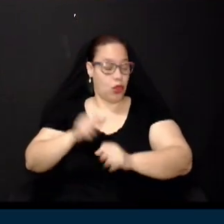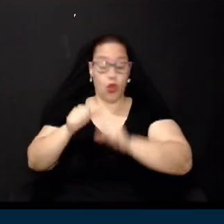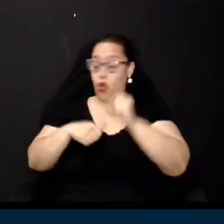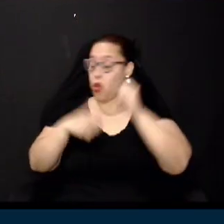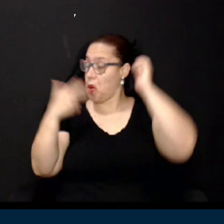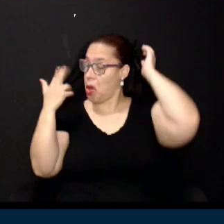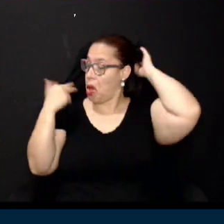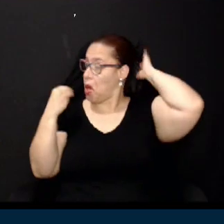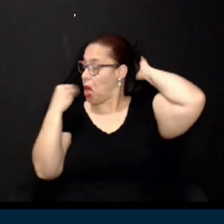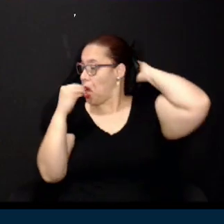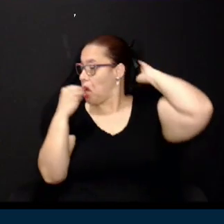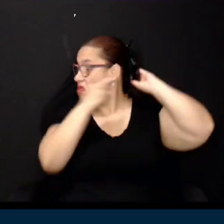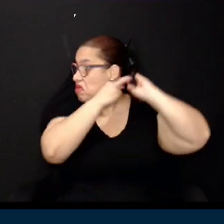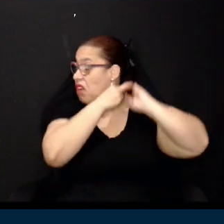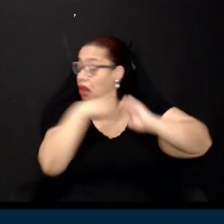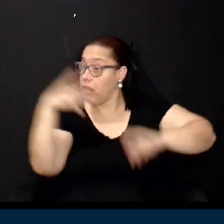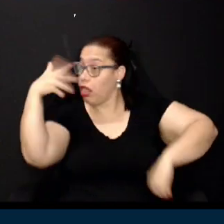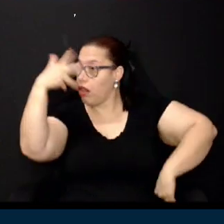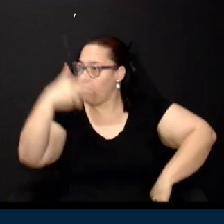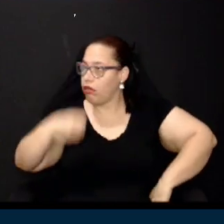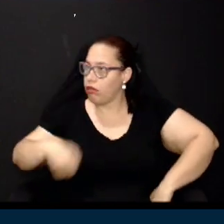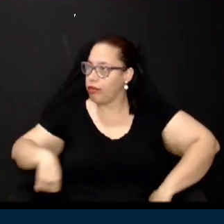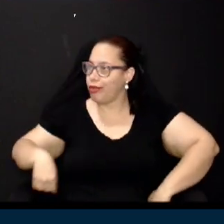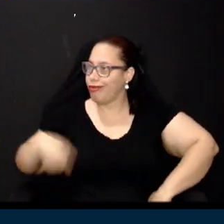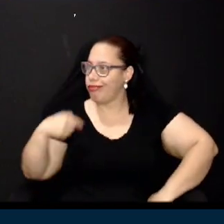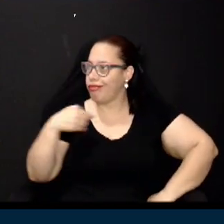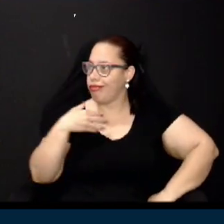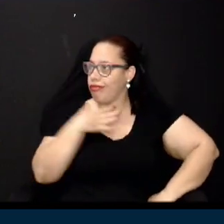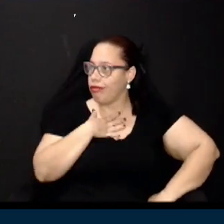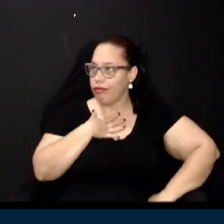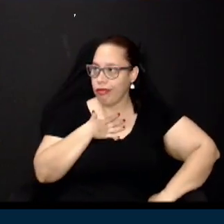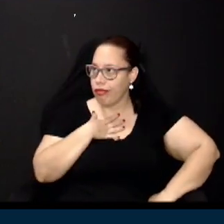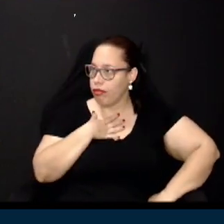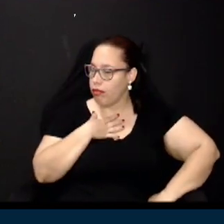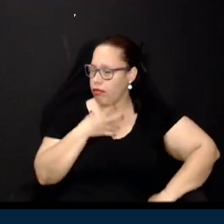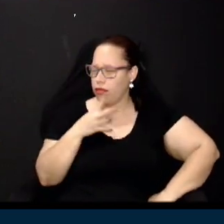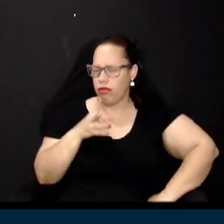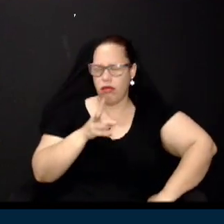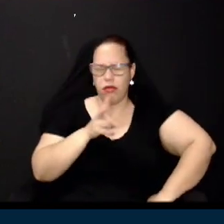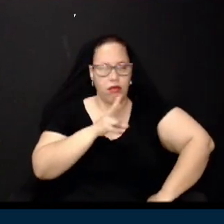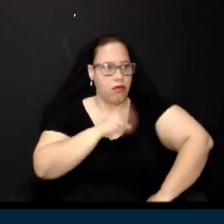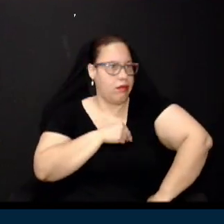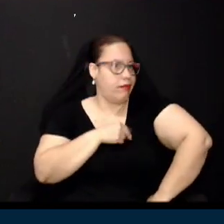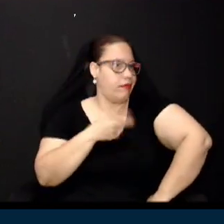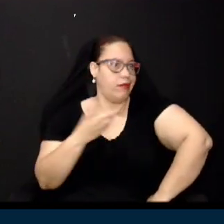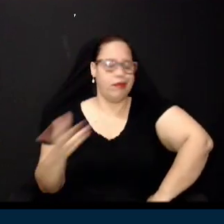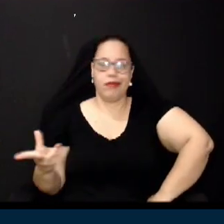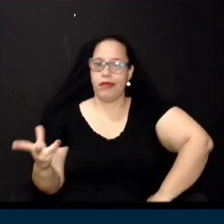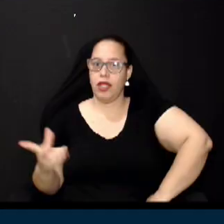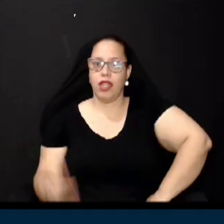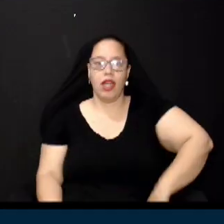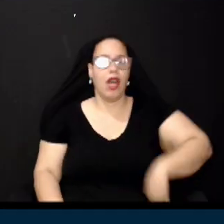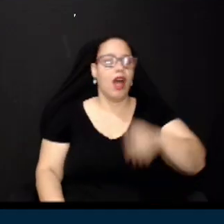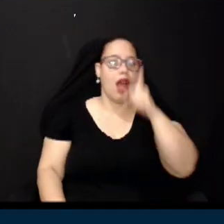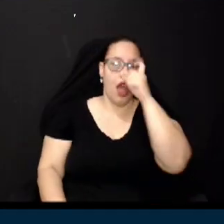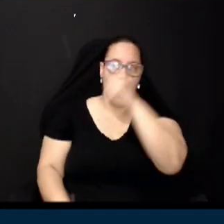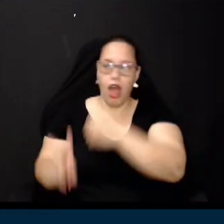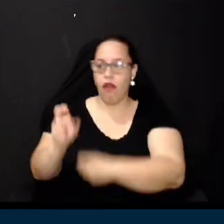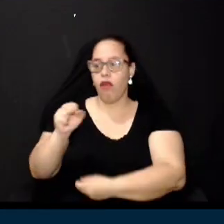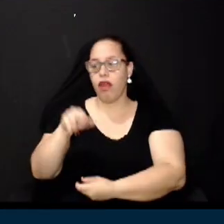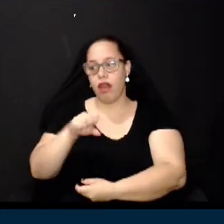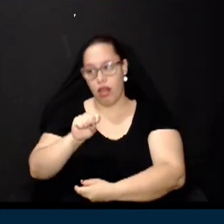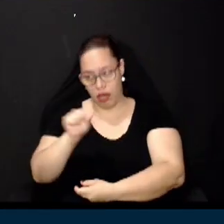tá linda, maravilhosa, mas por dentro, gente, o negócio é pesado, né, Vanessa?